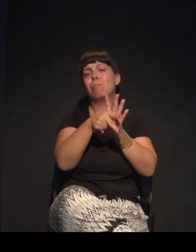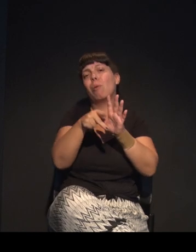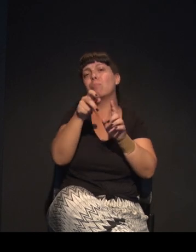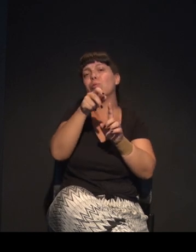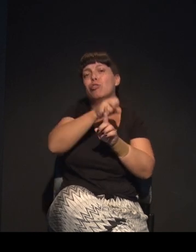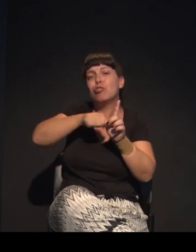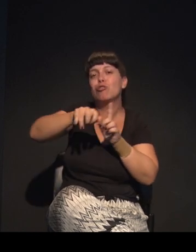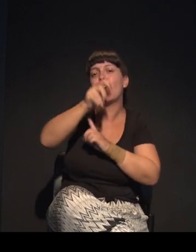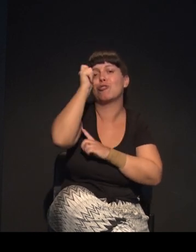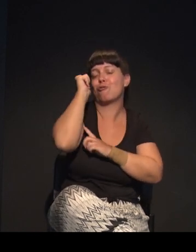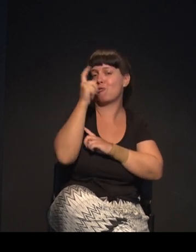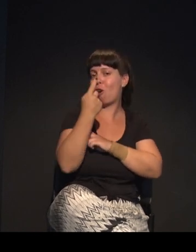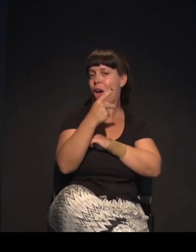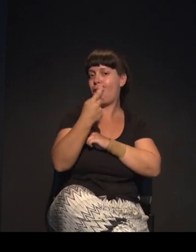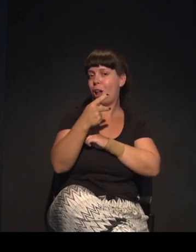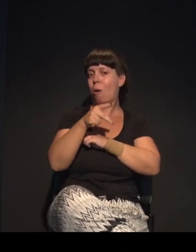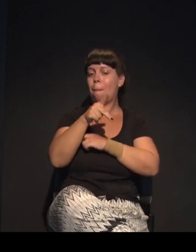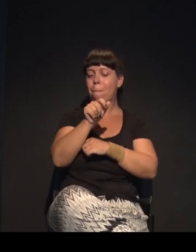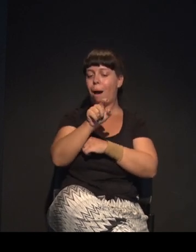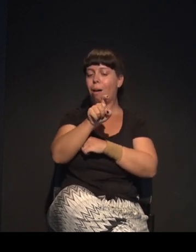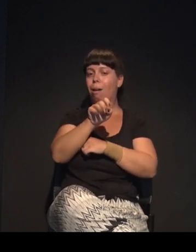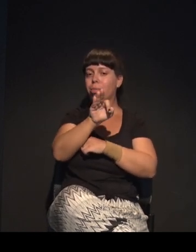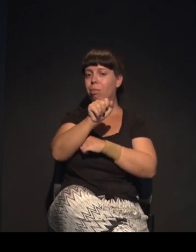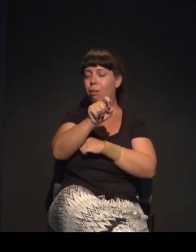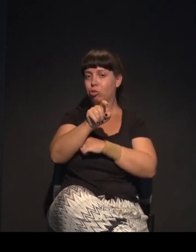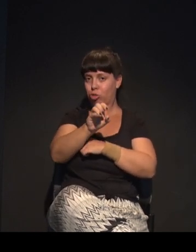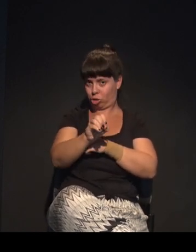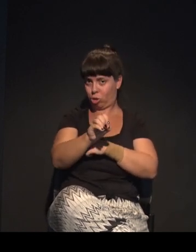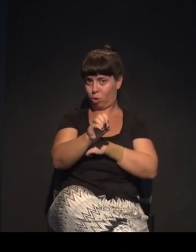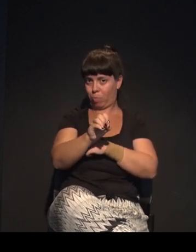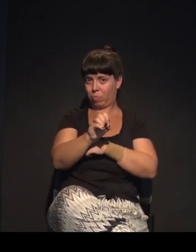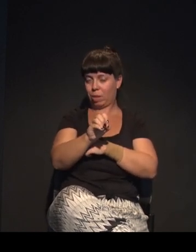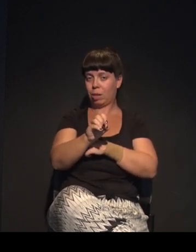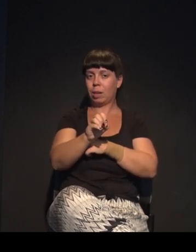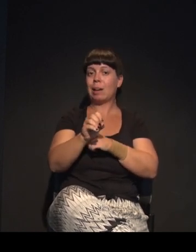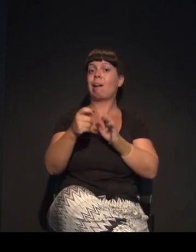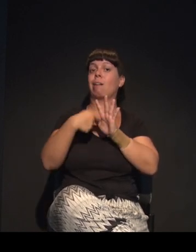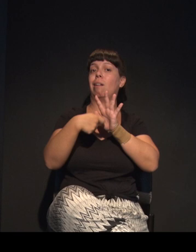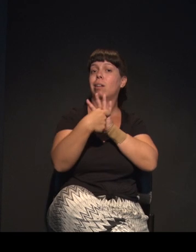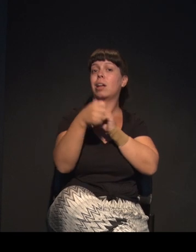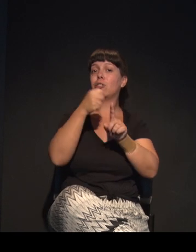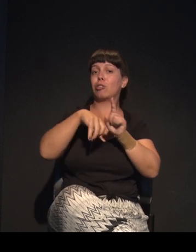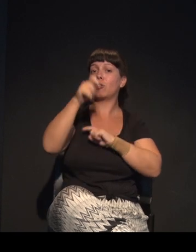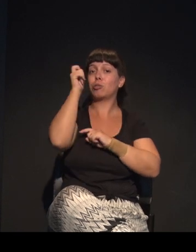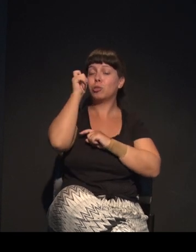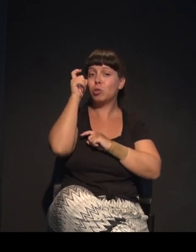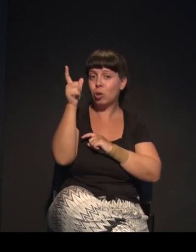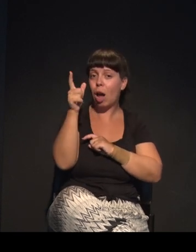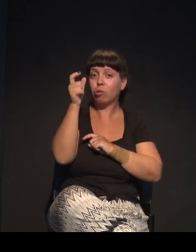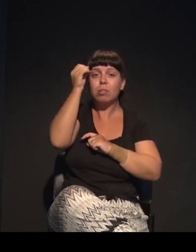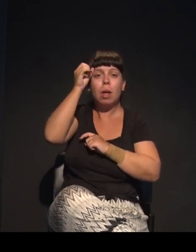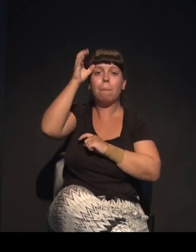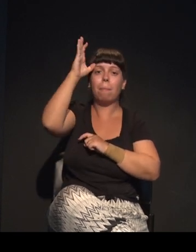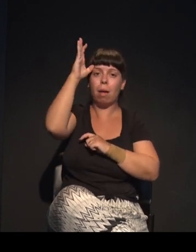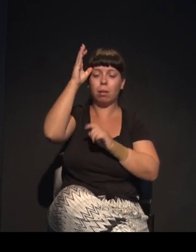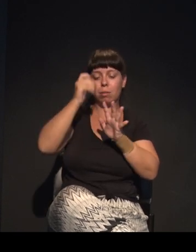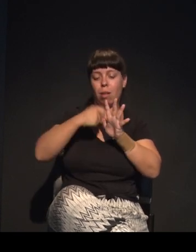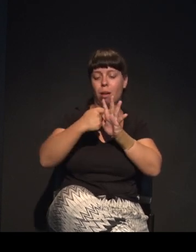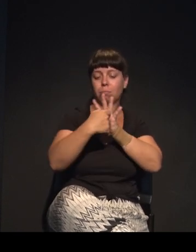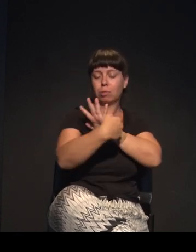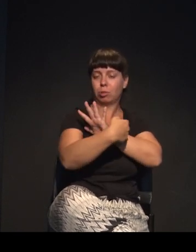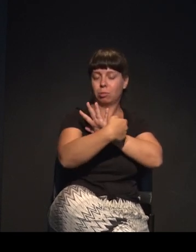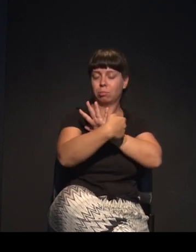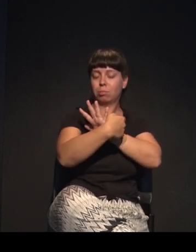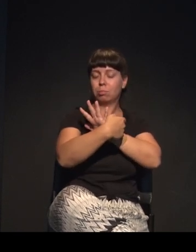do povo pataxó da aldeia barra velha é o chamado calendário sócio-cultural de saberes e vivência do povo pataxó de barra velha e também